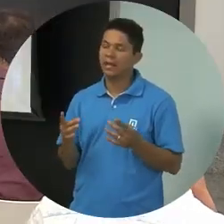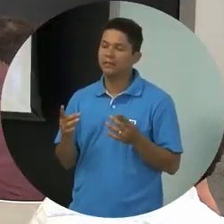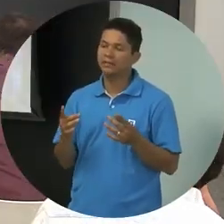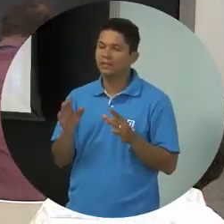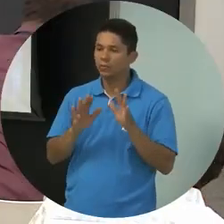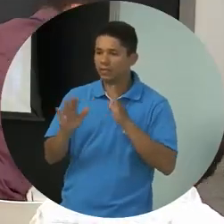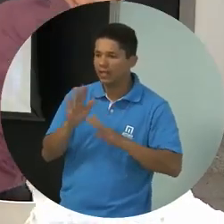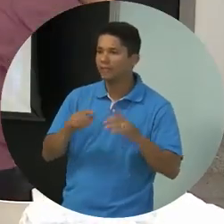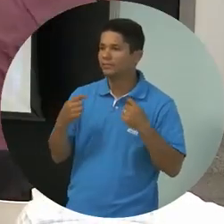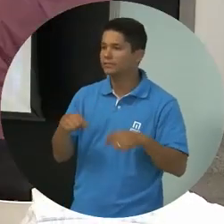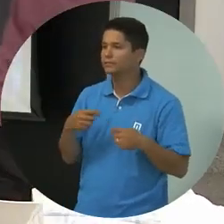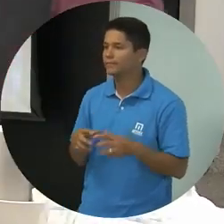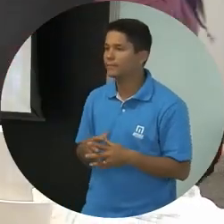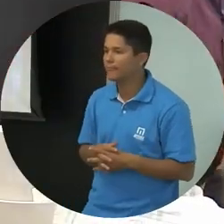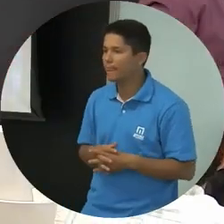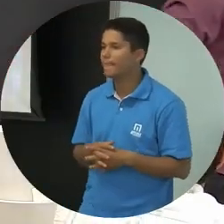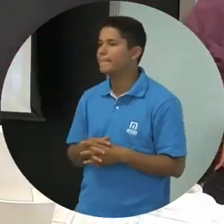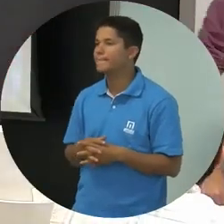Lá atrás.